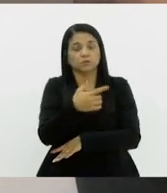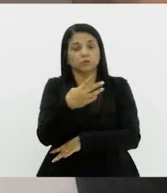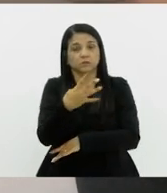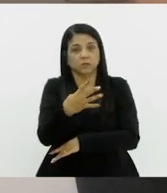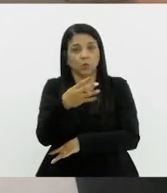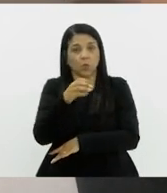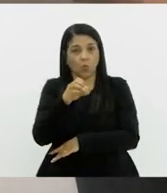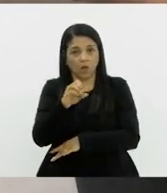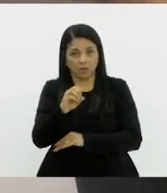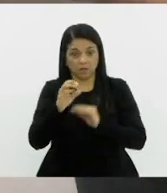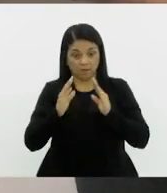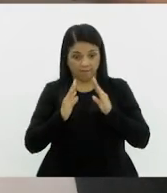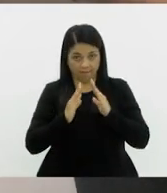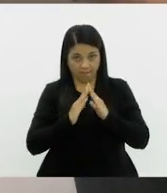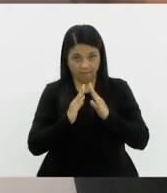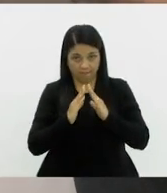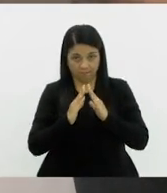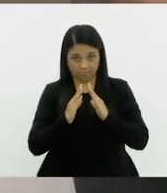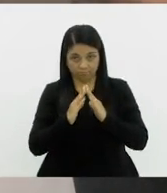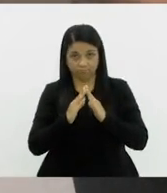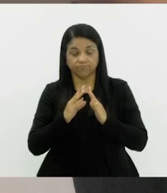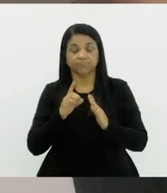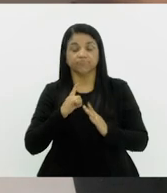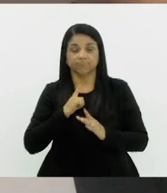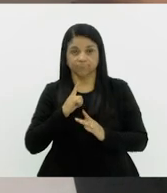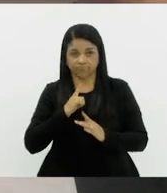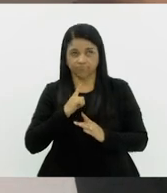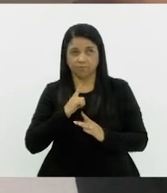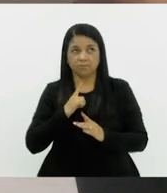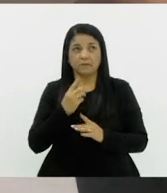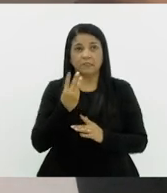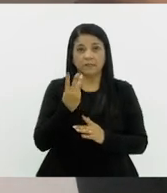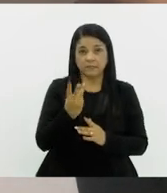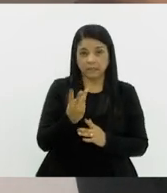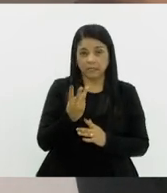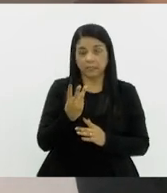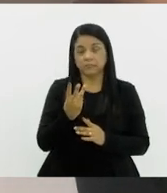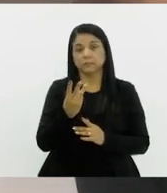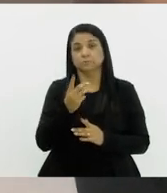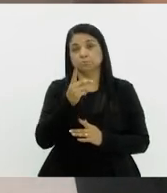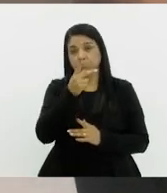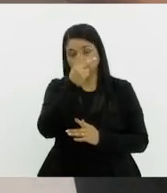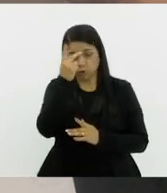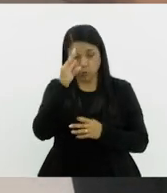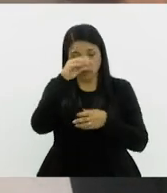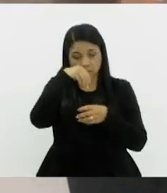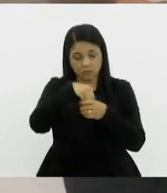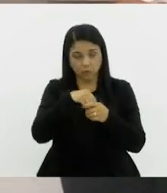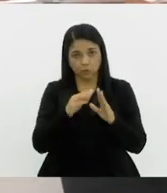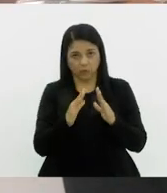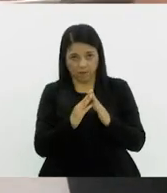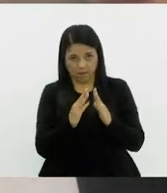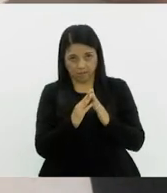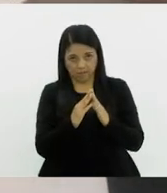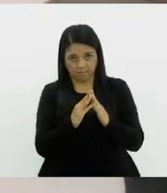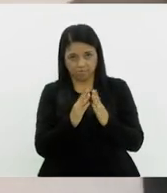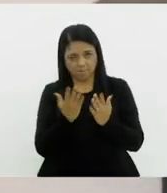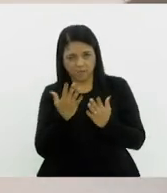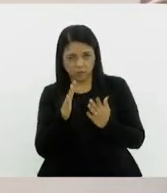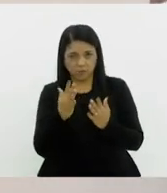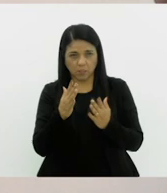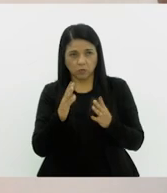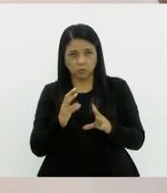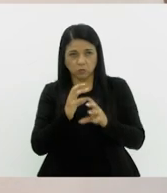unidades habitacionais. Se a gente considerar mais ou menos 3 pessoas por cada unidade, teremos mais